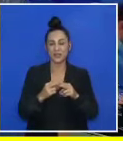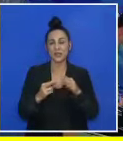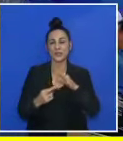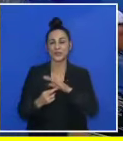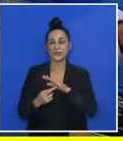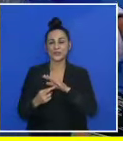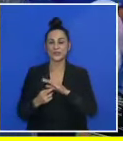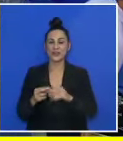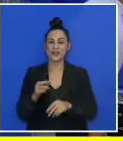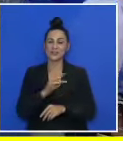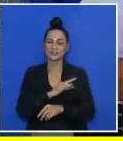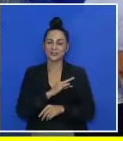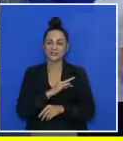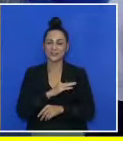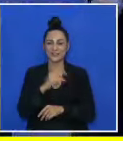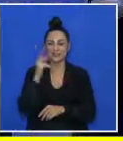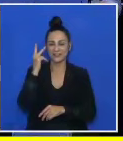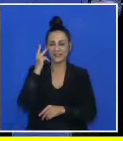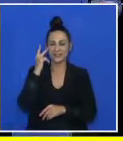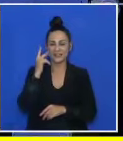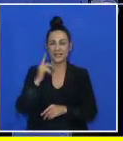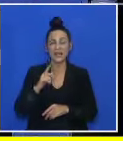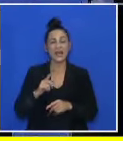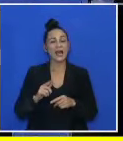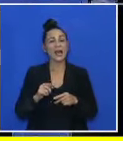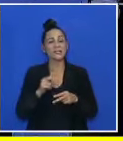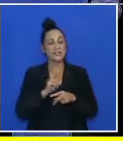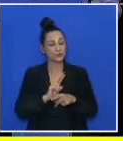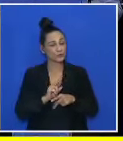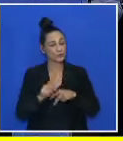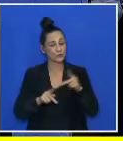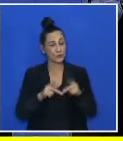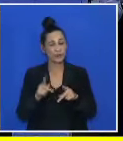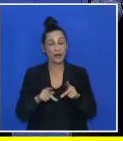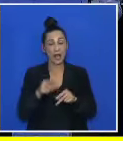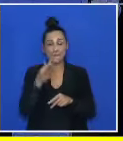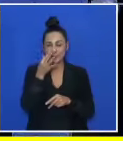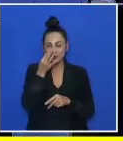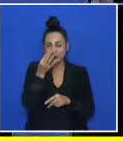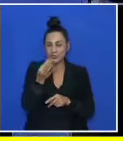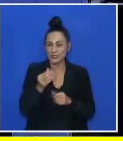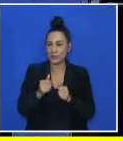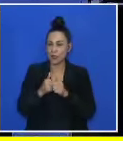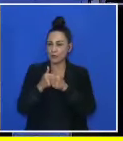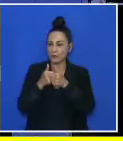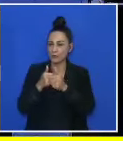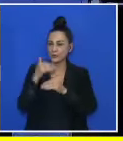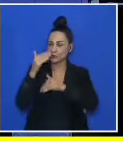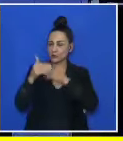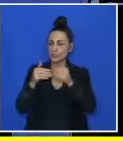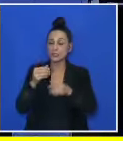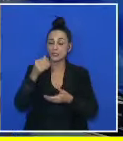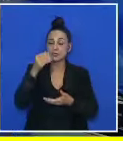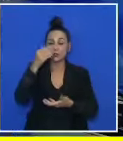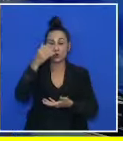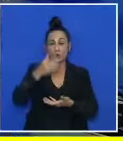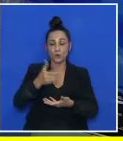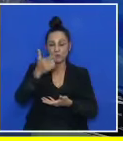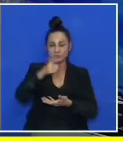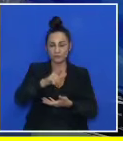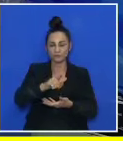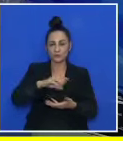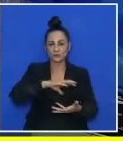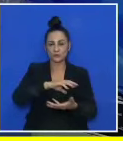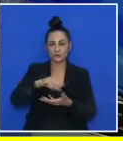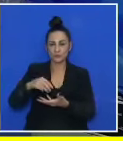no terminal rodoviário Tietê, em São Paulo. A Gleidiana e a Lucindra, nossas auditoras populares atentas, acompanharam este procedimento de reabastecimento do